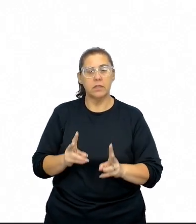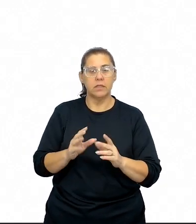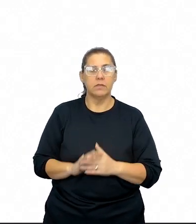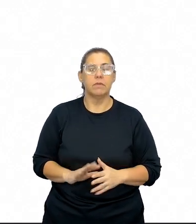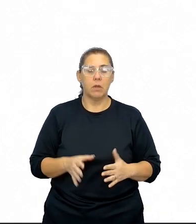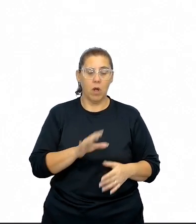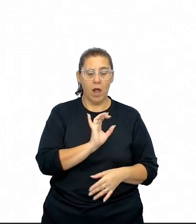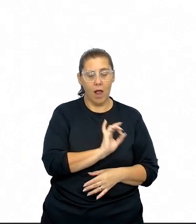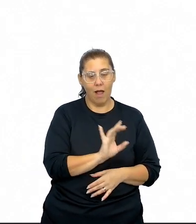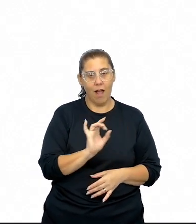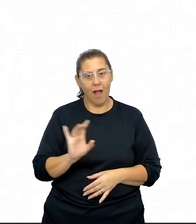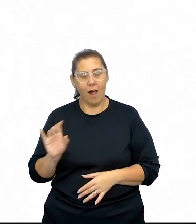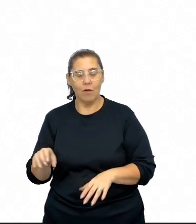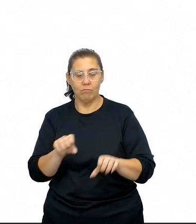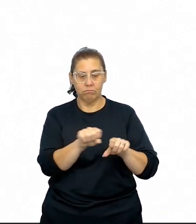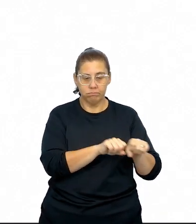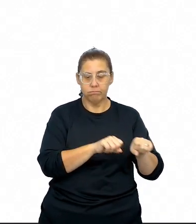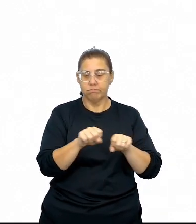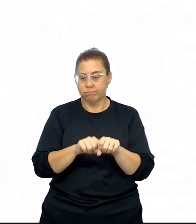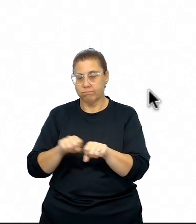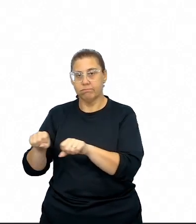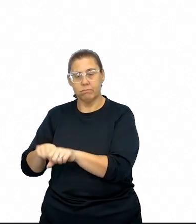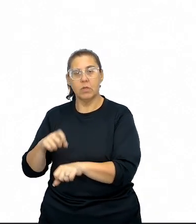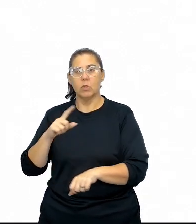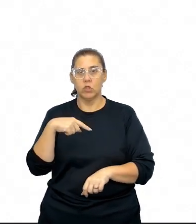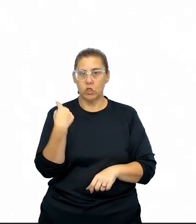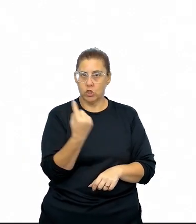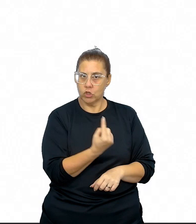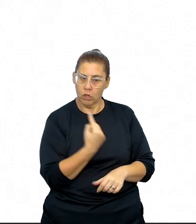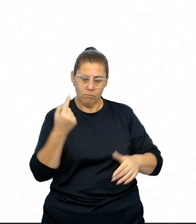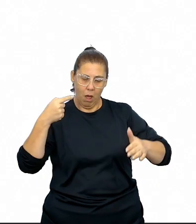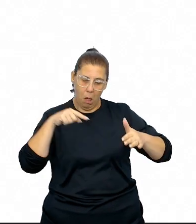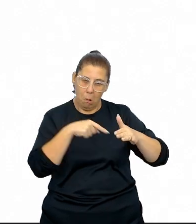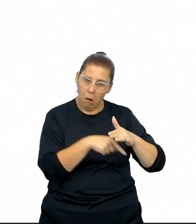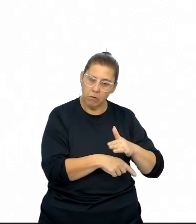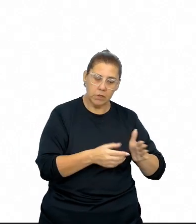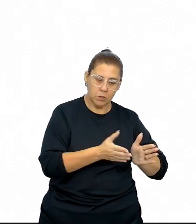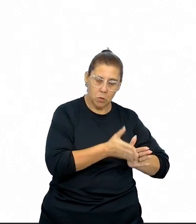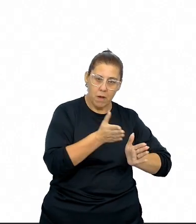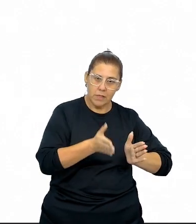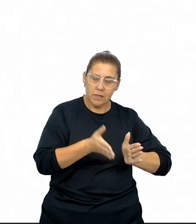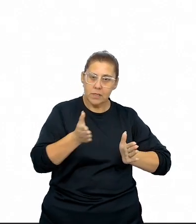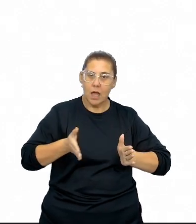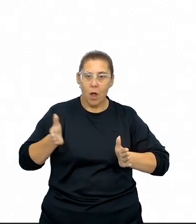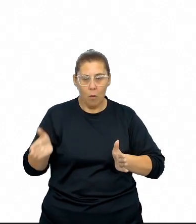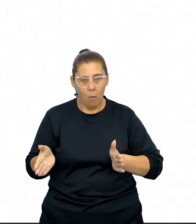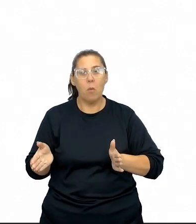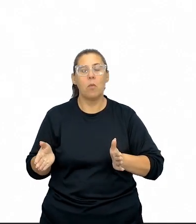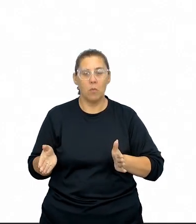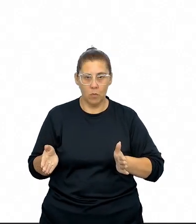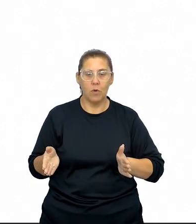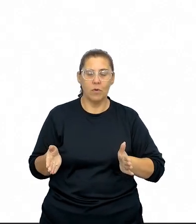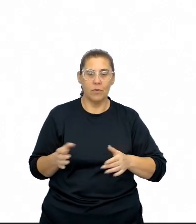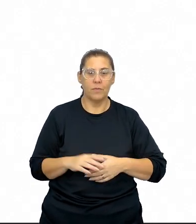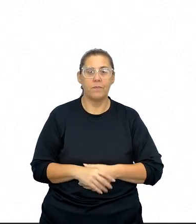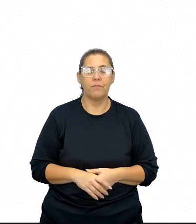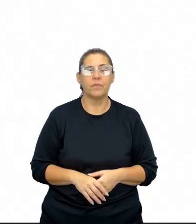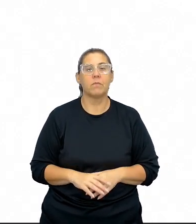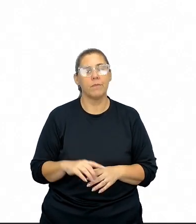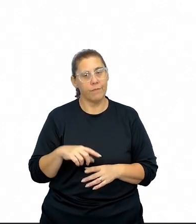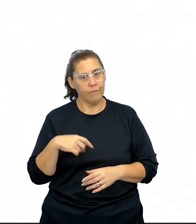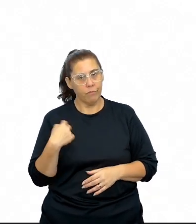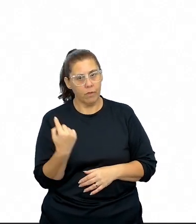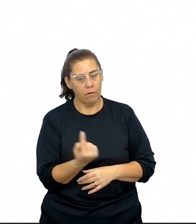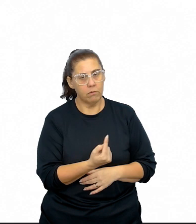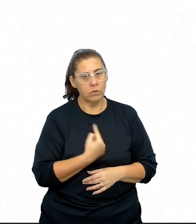em cada uma das formações, nós iremos nos aprofundar em uma sequência e, né, ao passo que nós